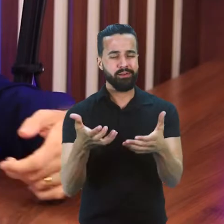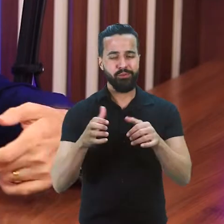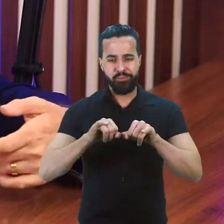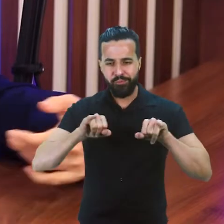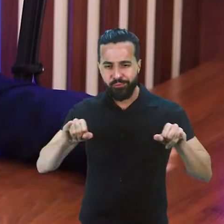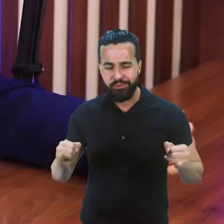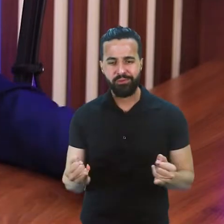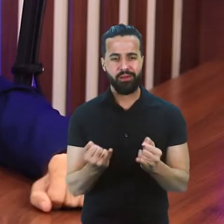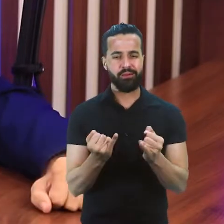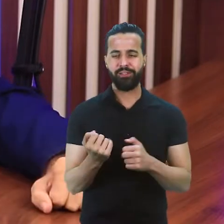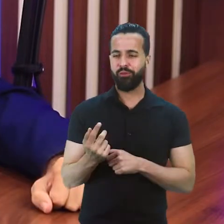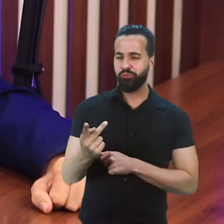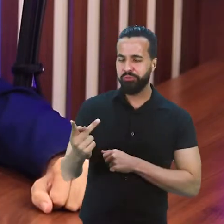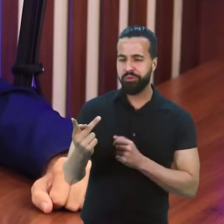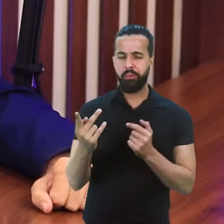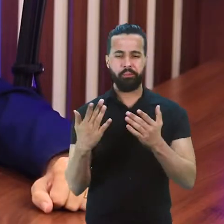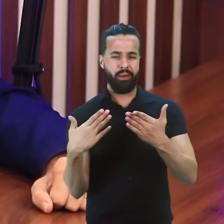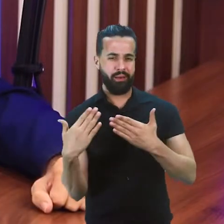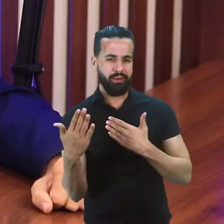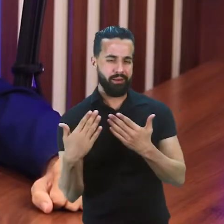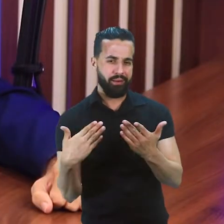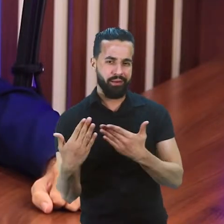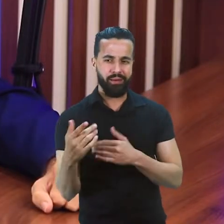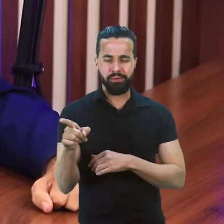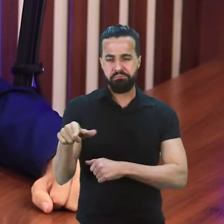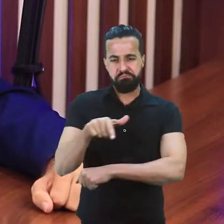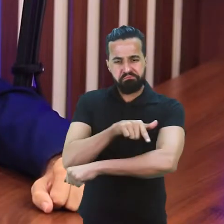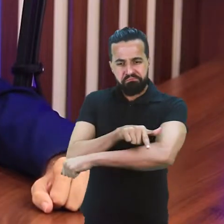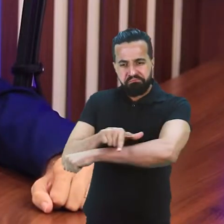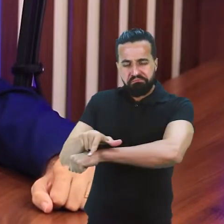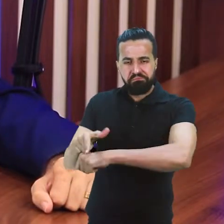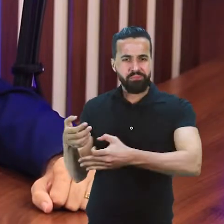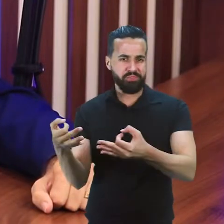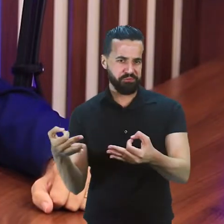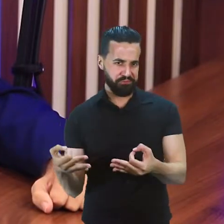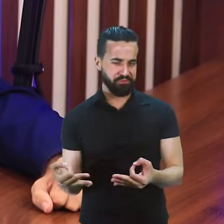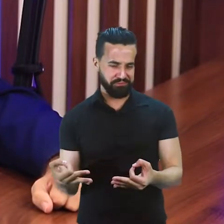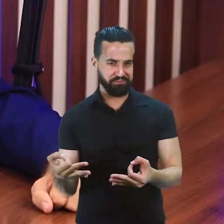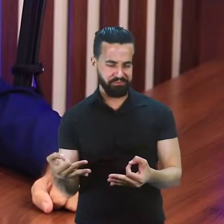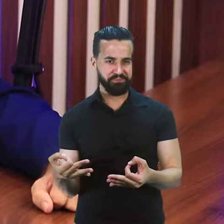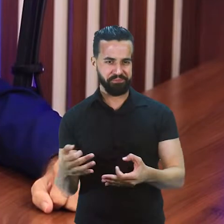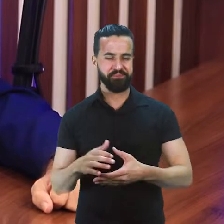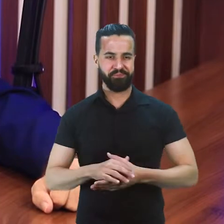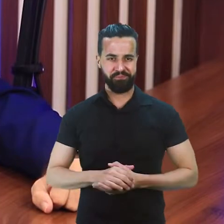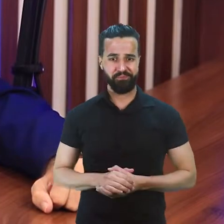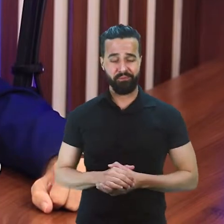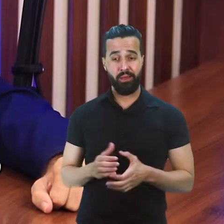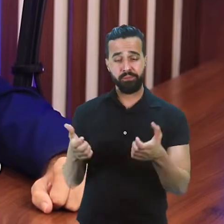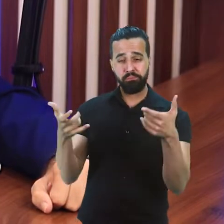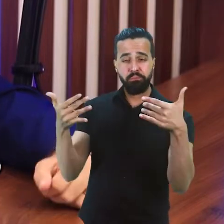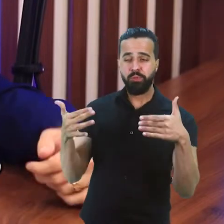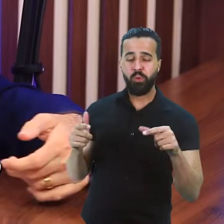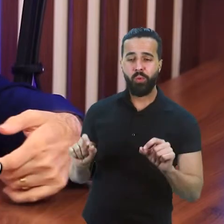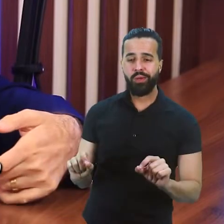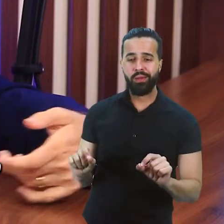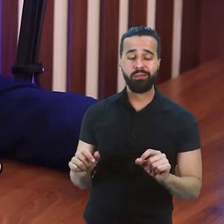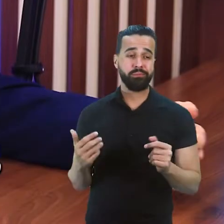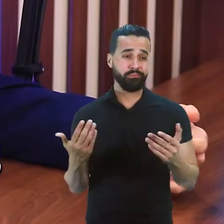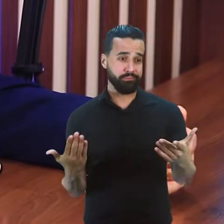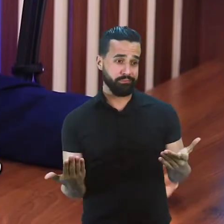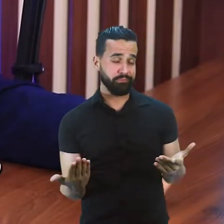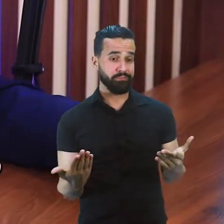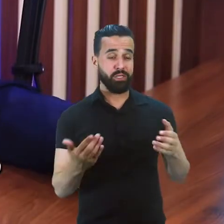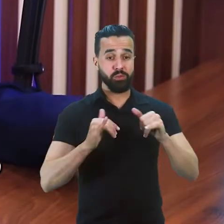bateu um papo, foi super educado comigo, e ele falou para mim assim, falou, Herbert, a questão aqui de eu